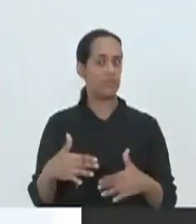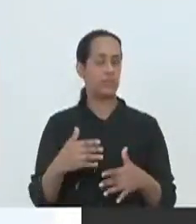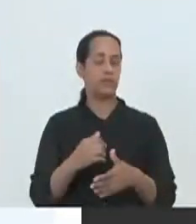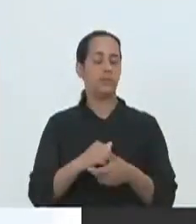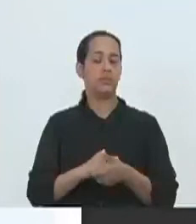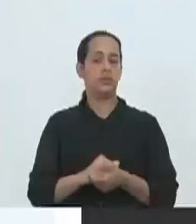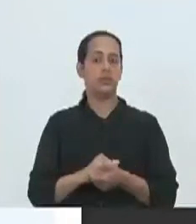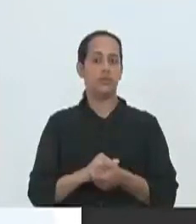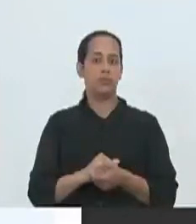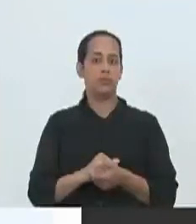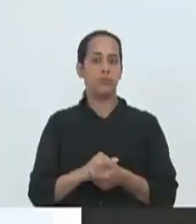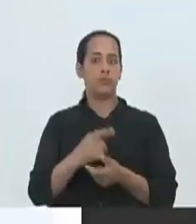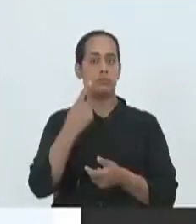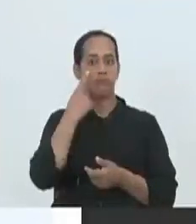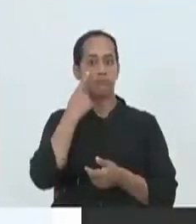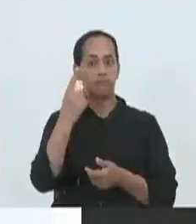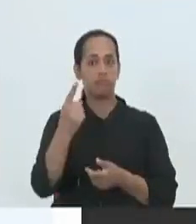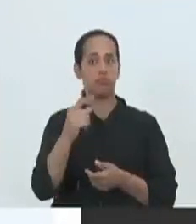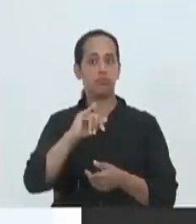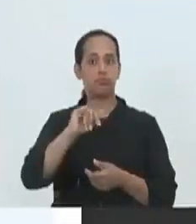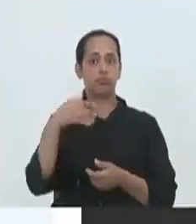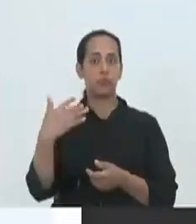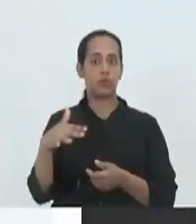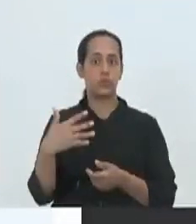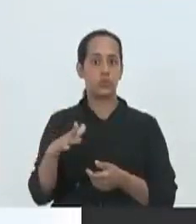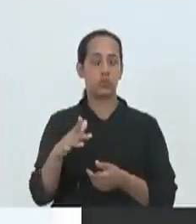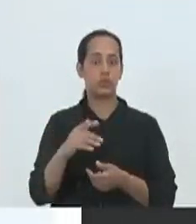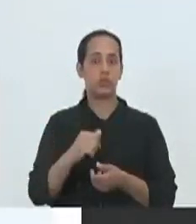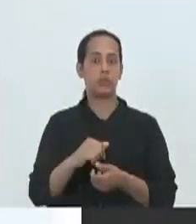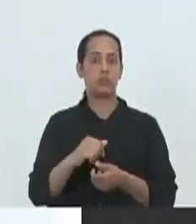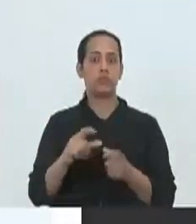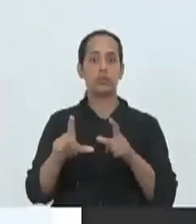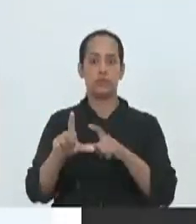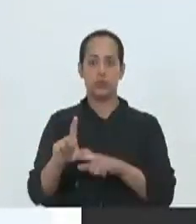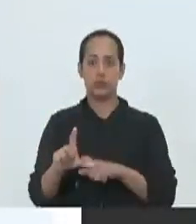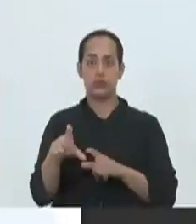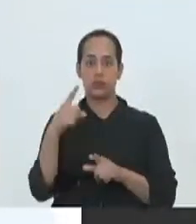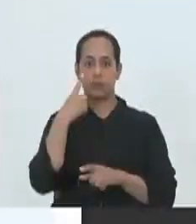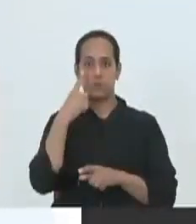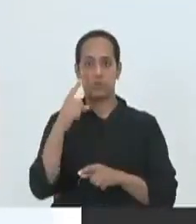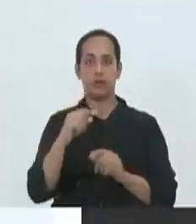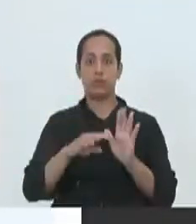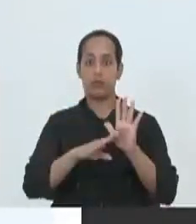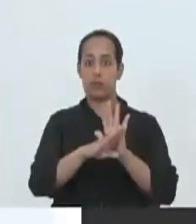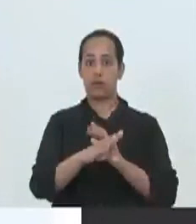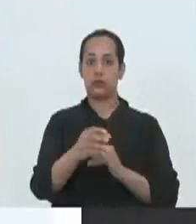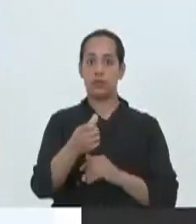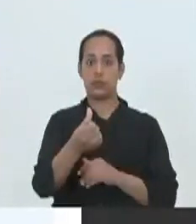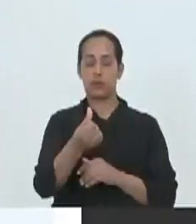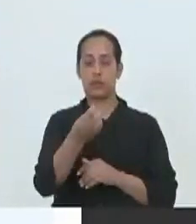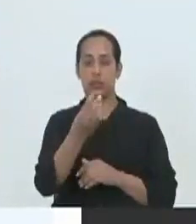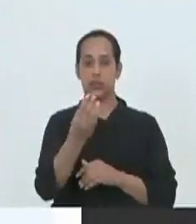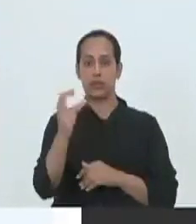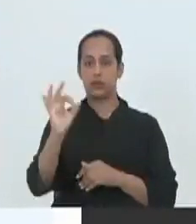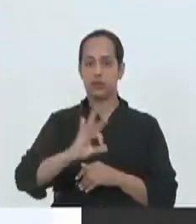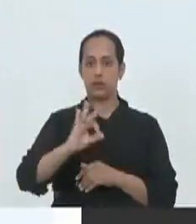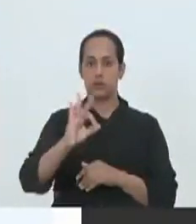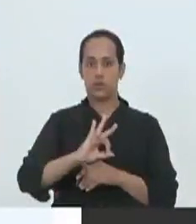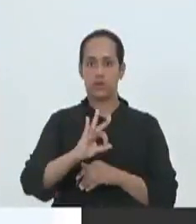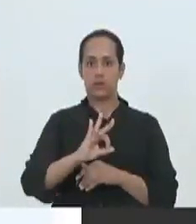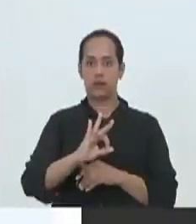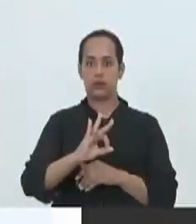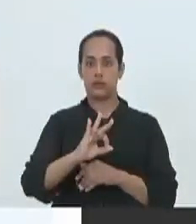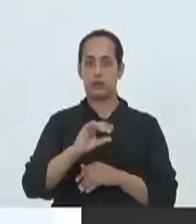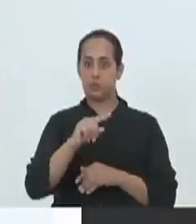gente vai olhar para juros e encargos da dívida a gente vê um aumento de 63% aqui principalmente